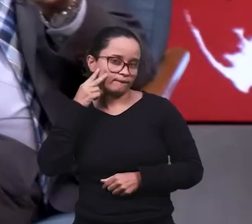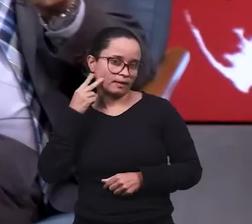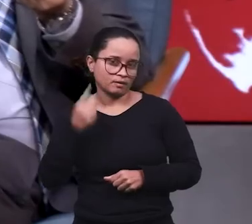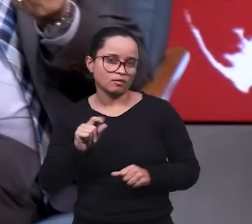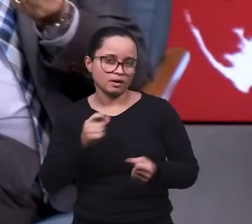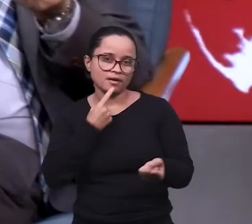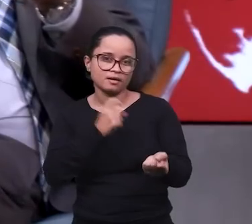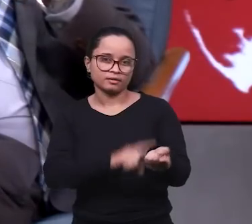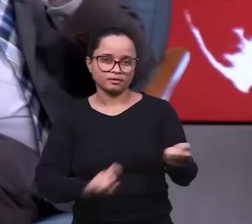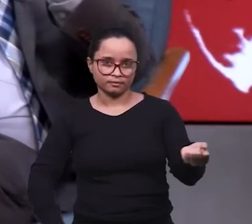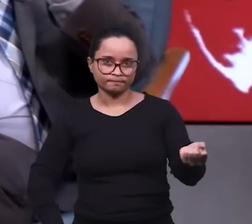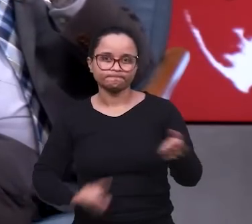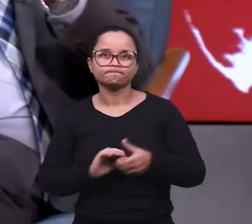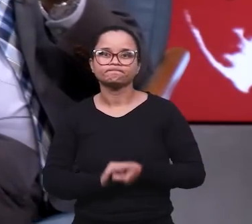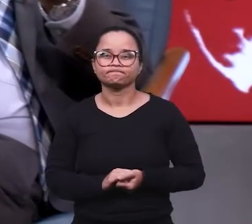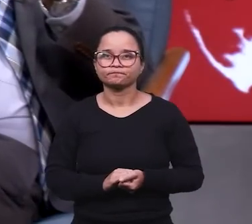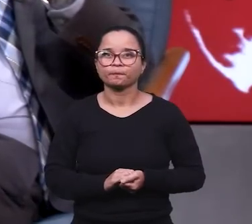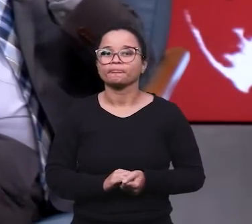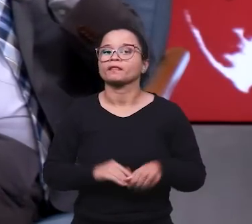Sangue.